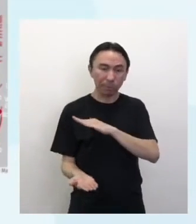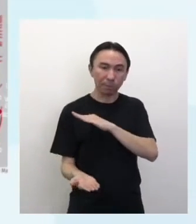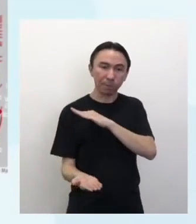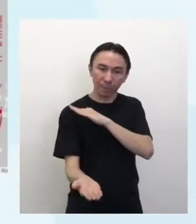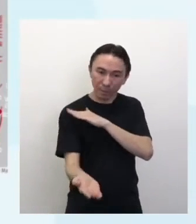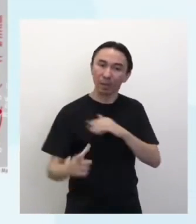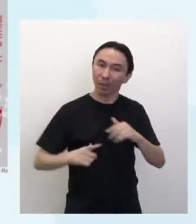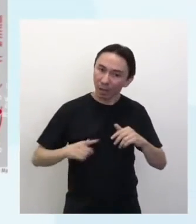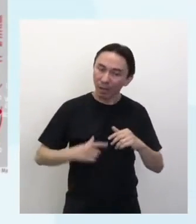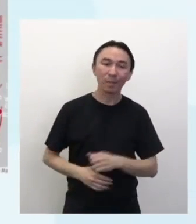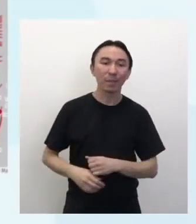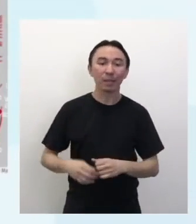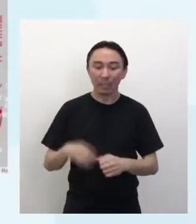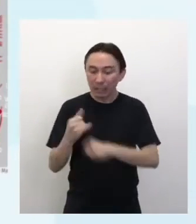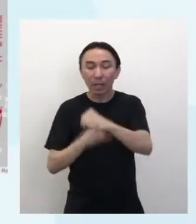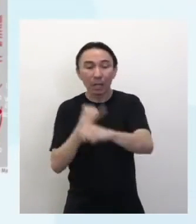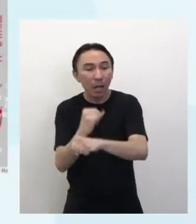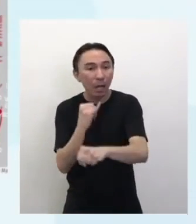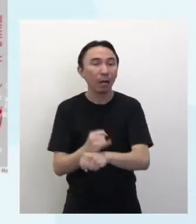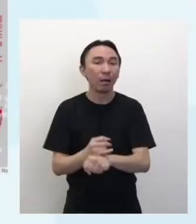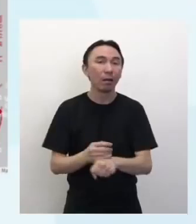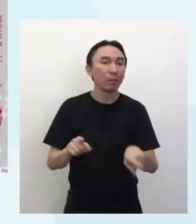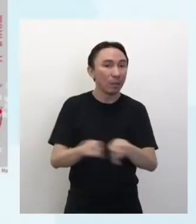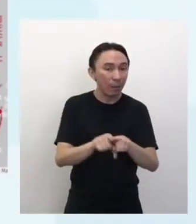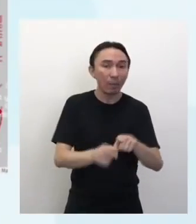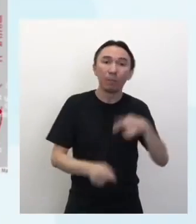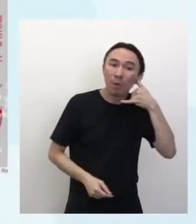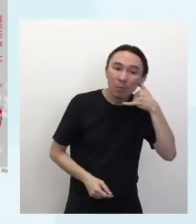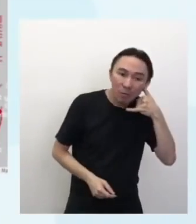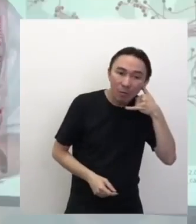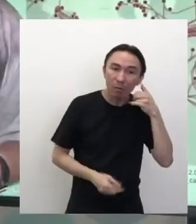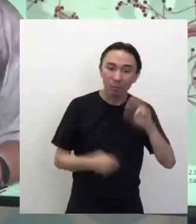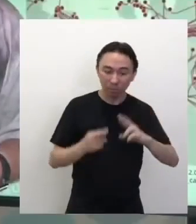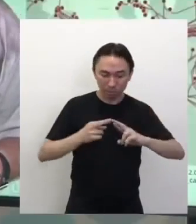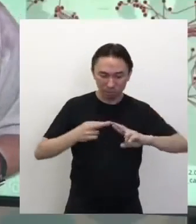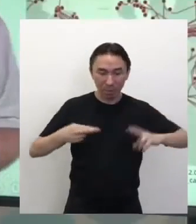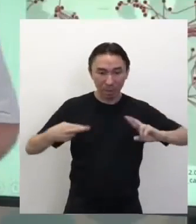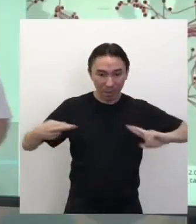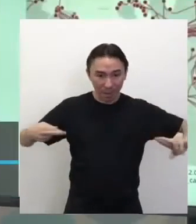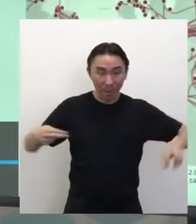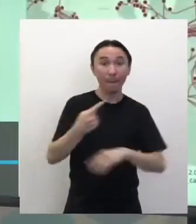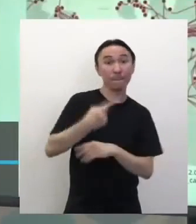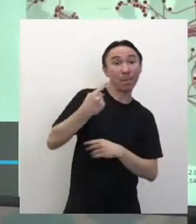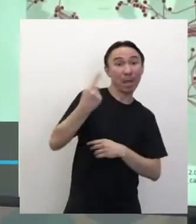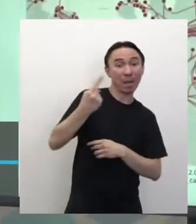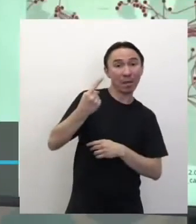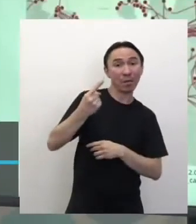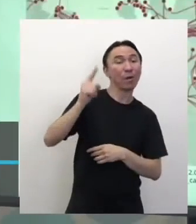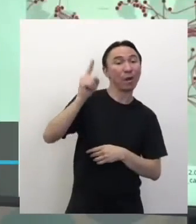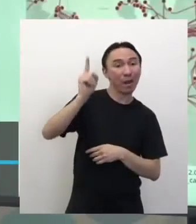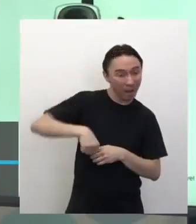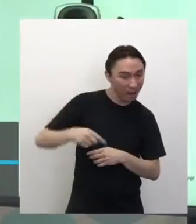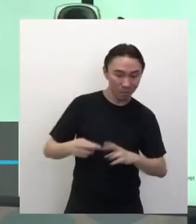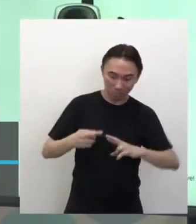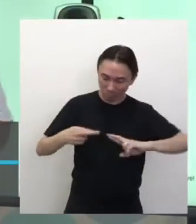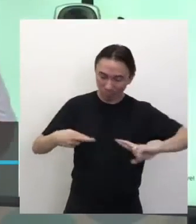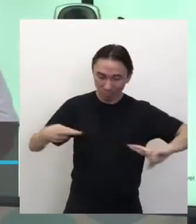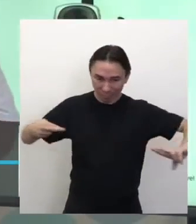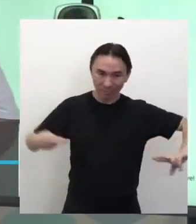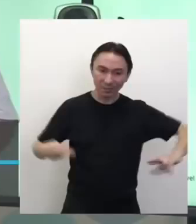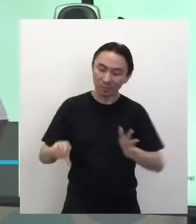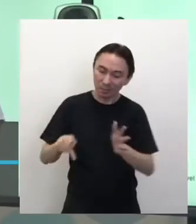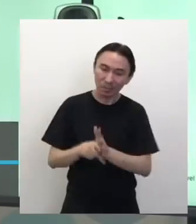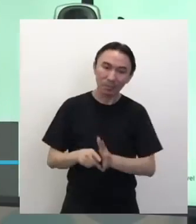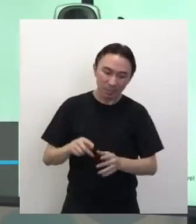aí os continentes. Lembrando que o primeiro cabo foi um cabo de telégrafo, né, que foi ligado na Europa, lá